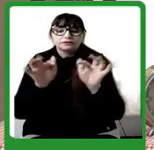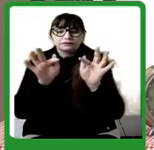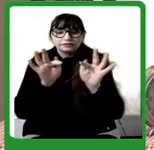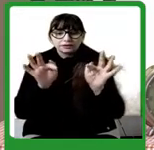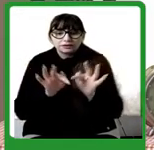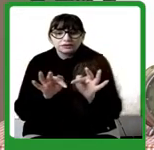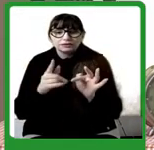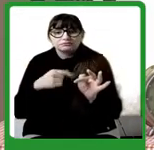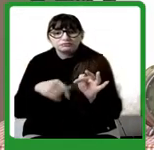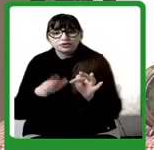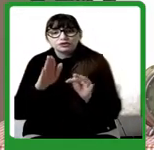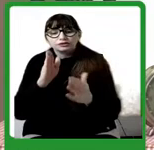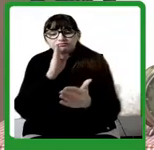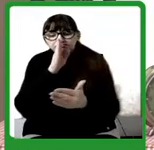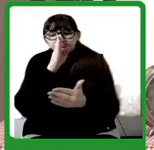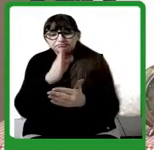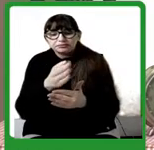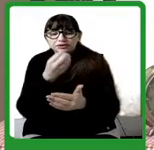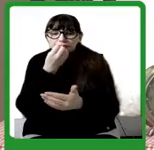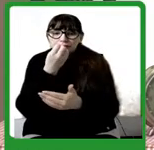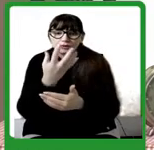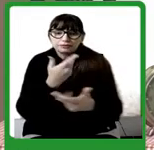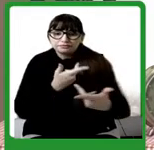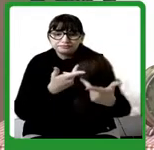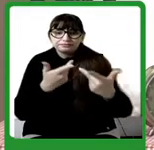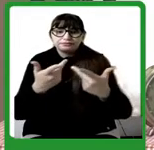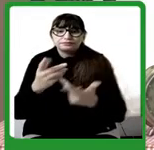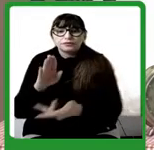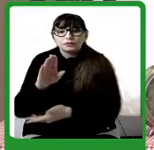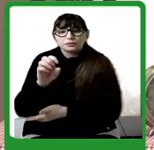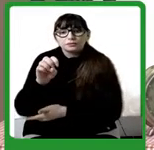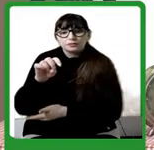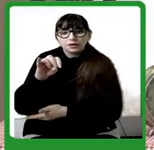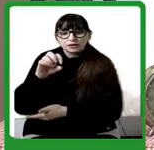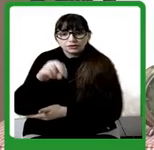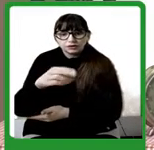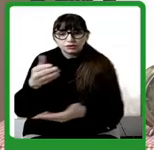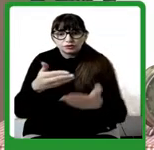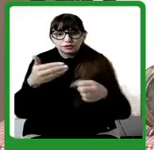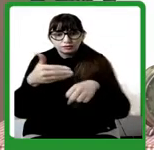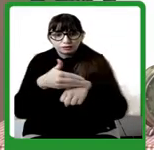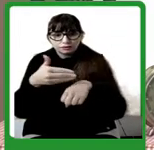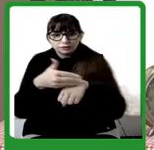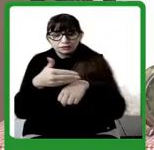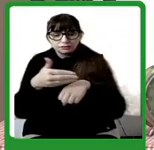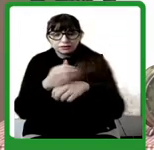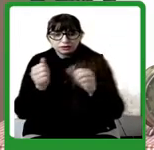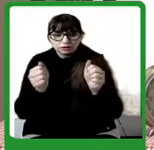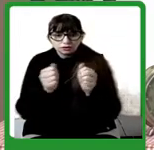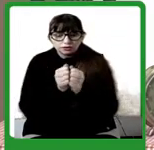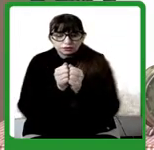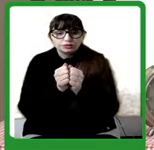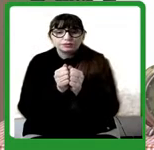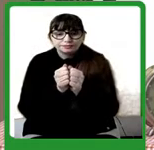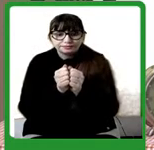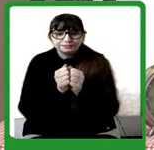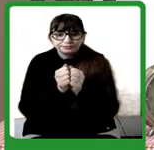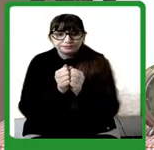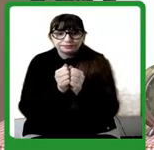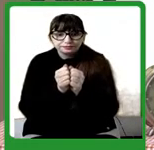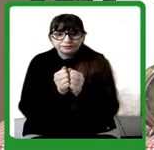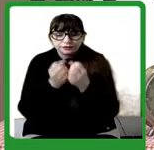foi assertivo, né? Convidando o Badim para estar aqui conosco, para participar. Né? Acho que foi... Perfeito, Rodrigo. Eu acho que foi um